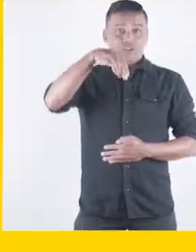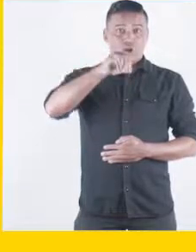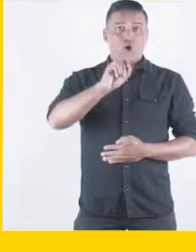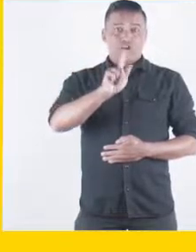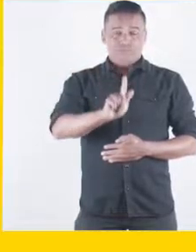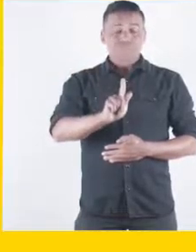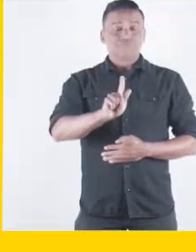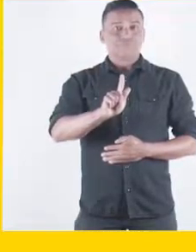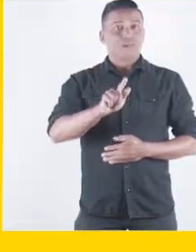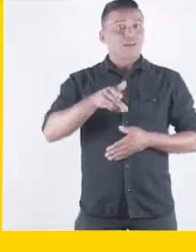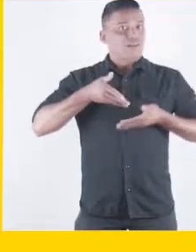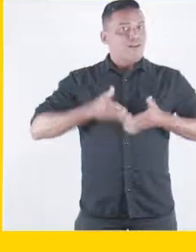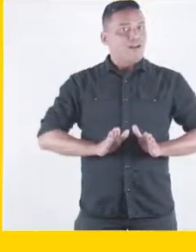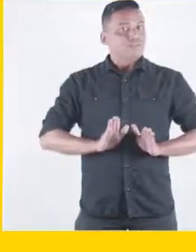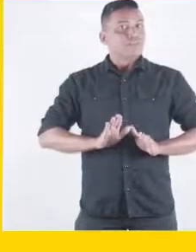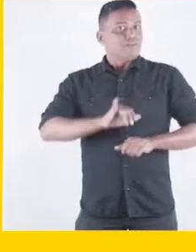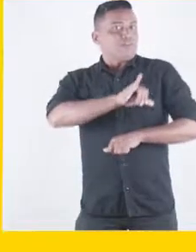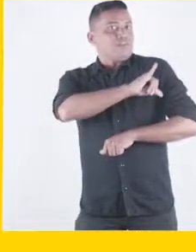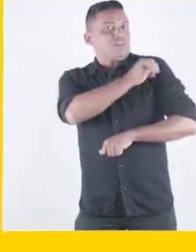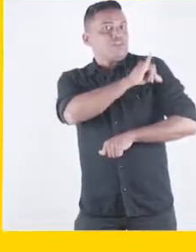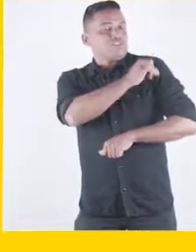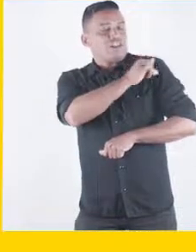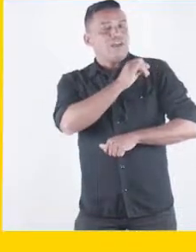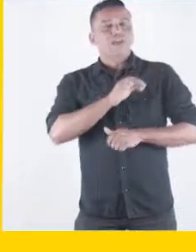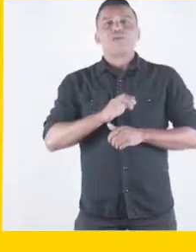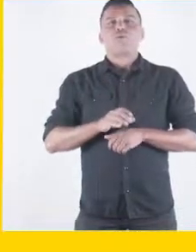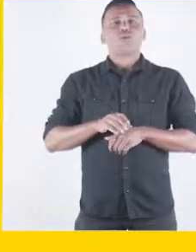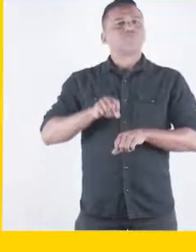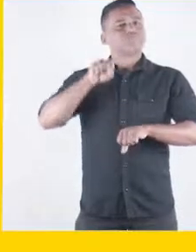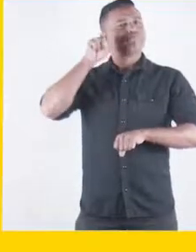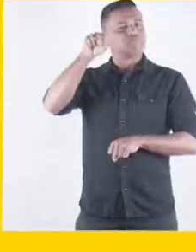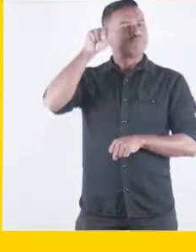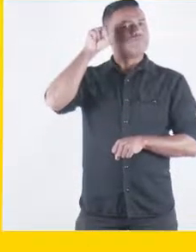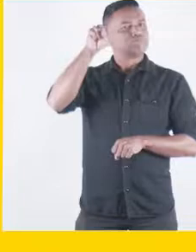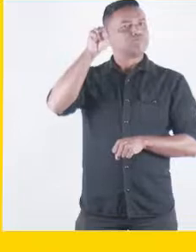sou militante do movimento negro,